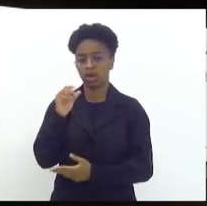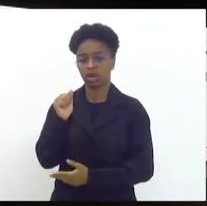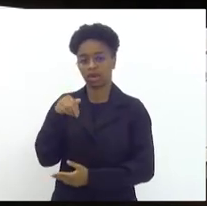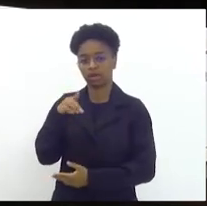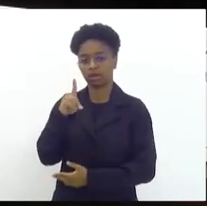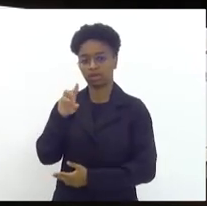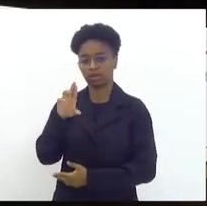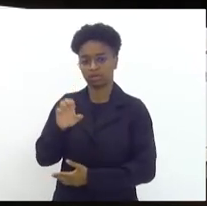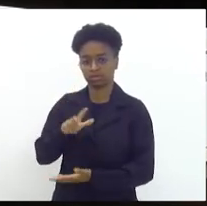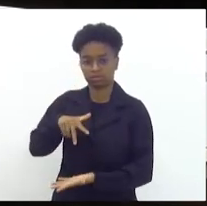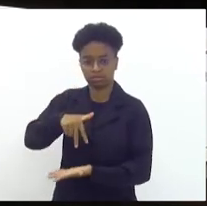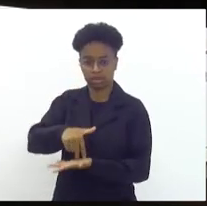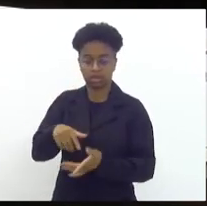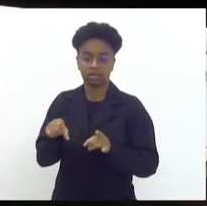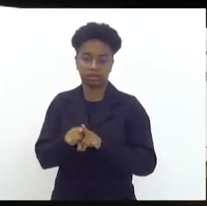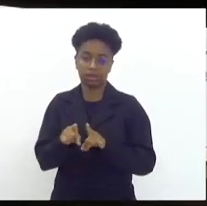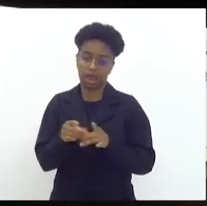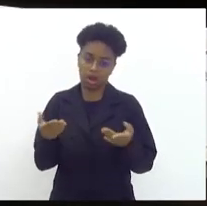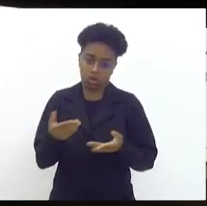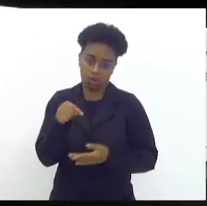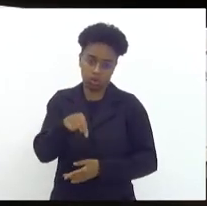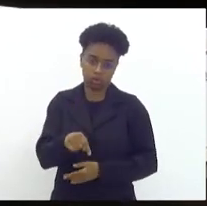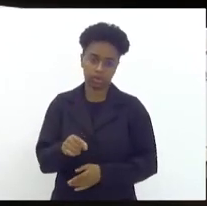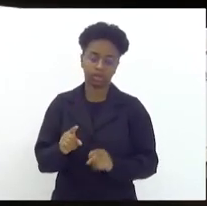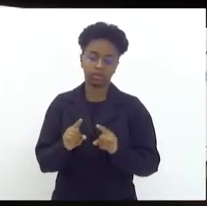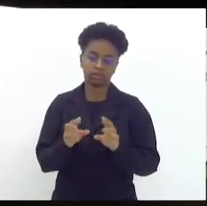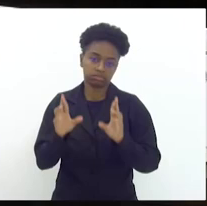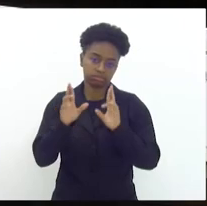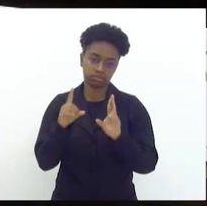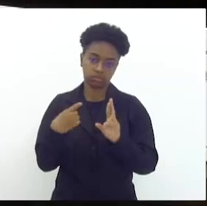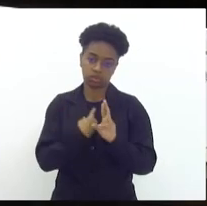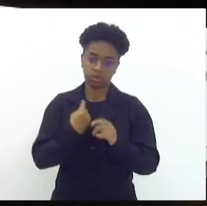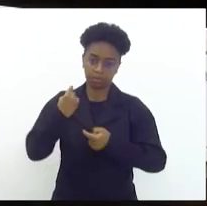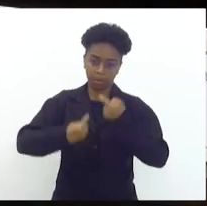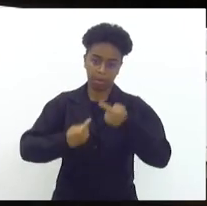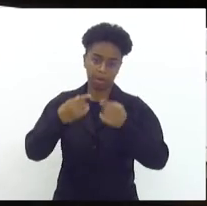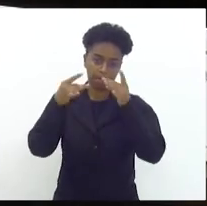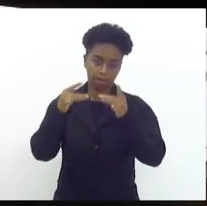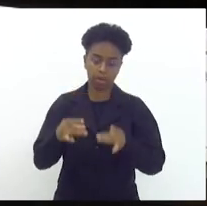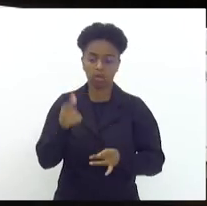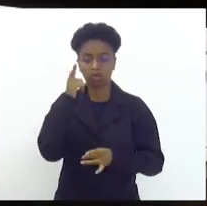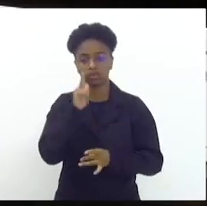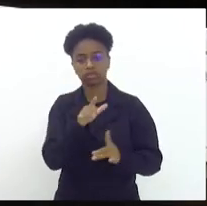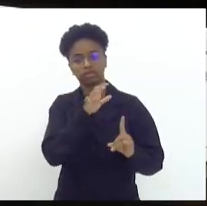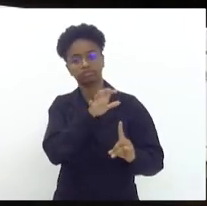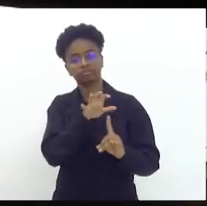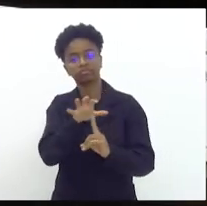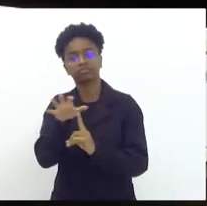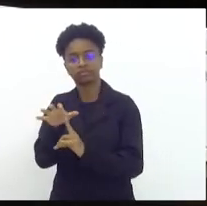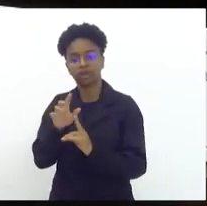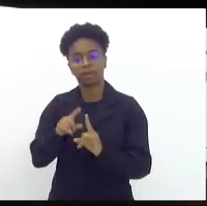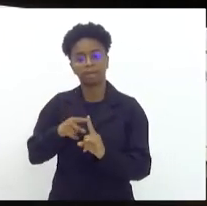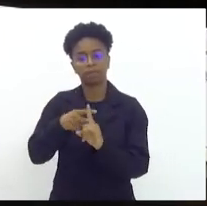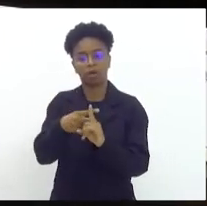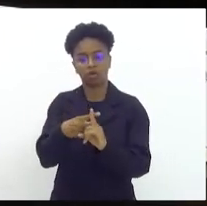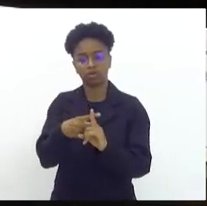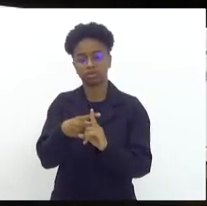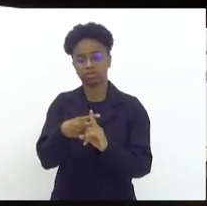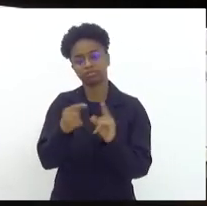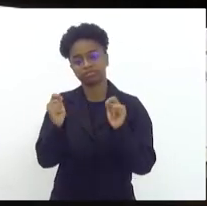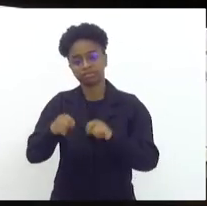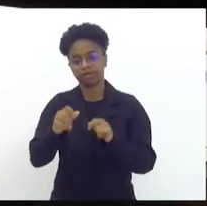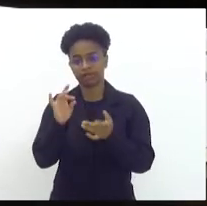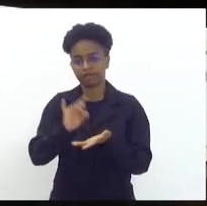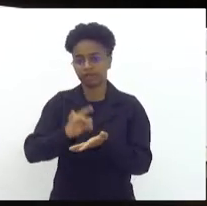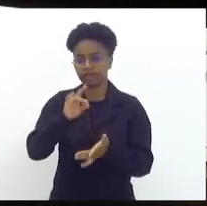e agora esse a gente possa é tá destrinchando isso e tá conseguindo ter uma influência é positiva por uma